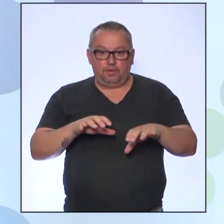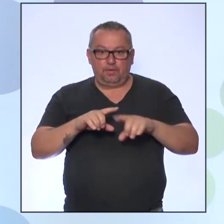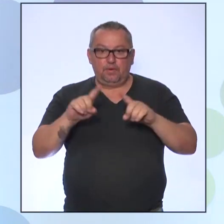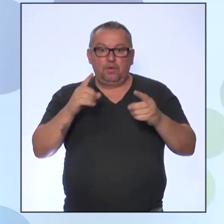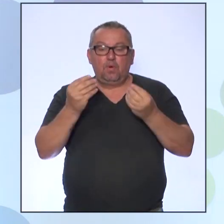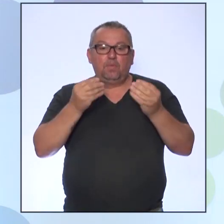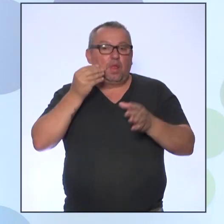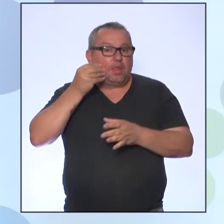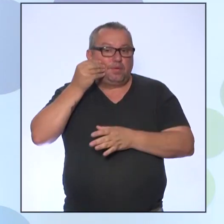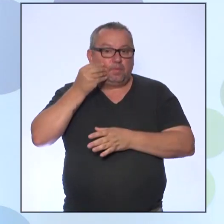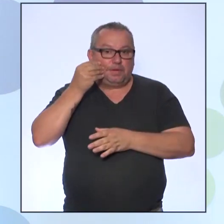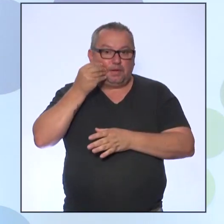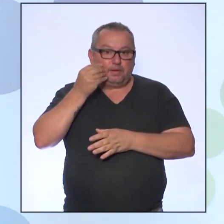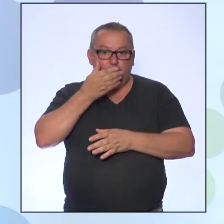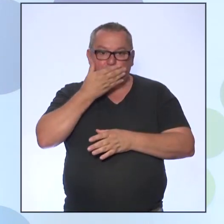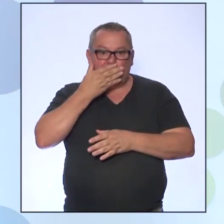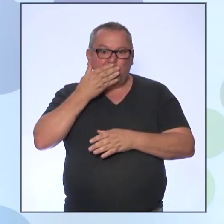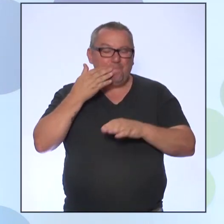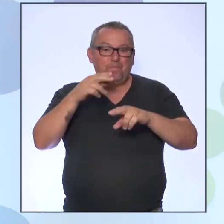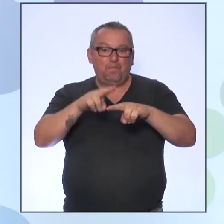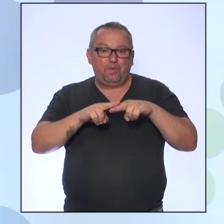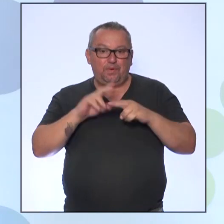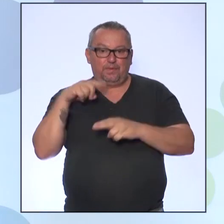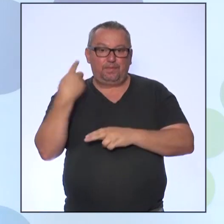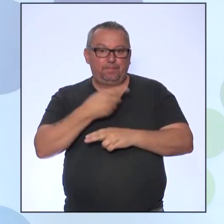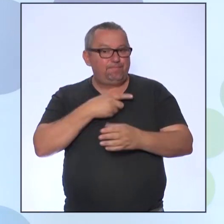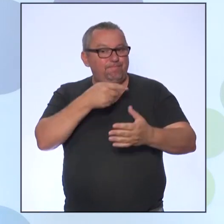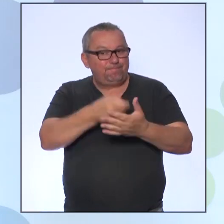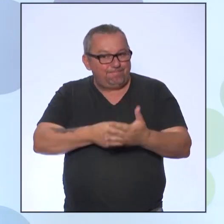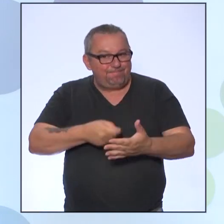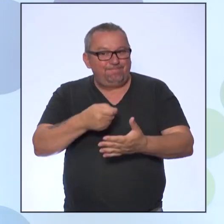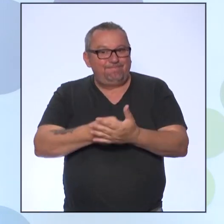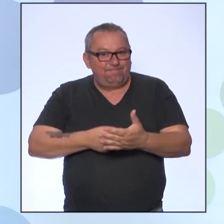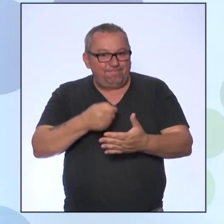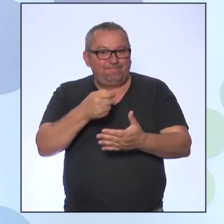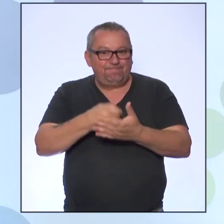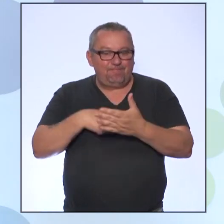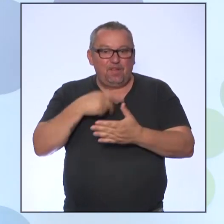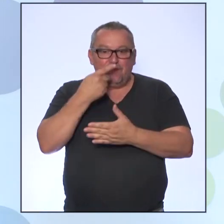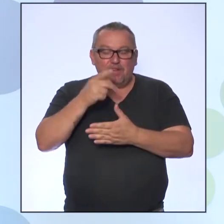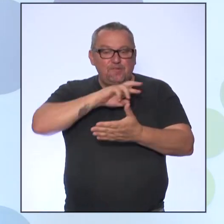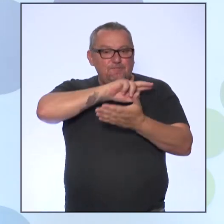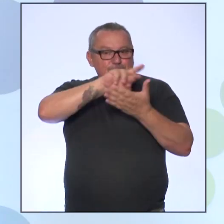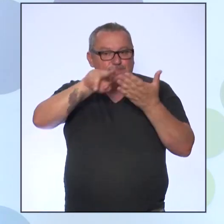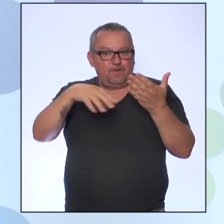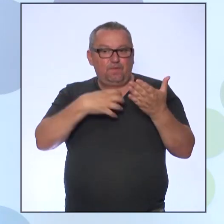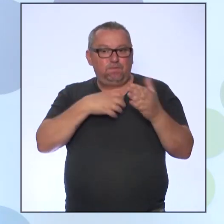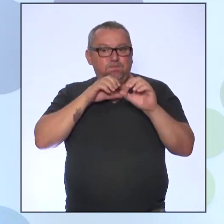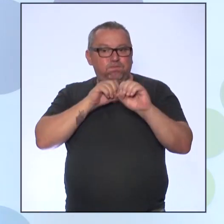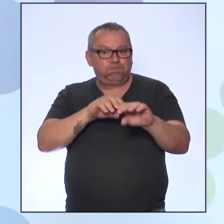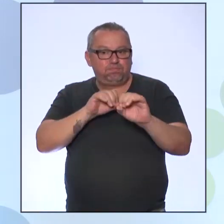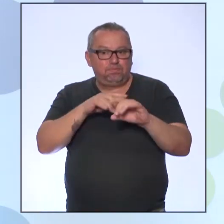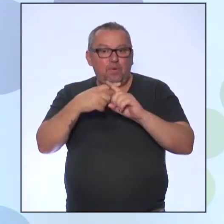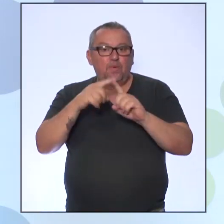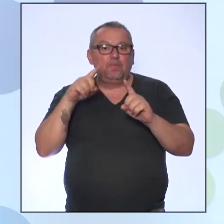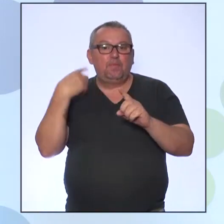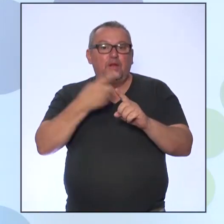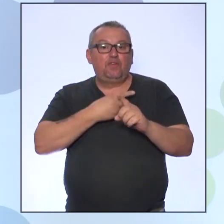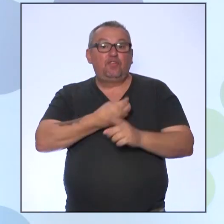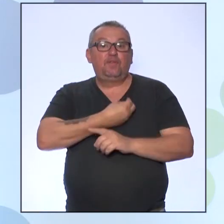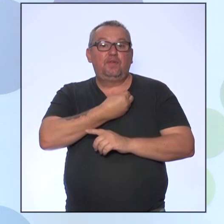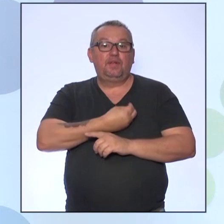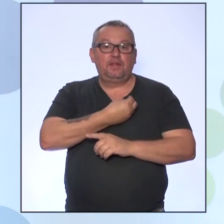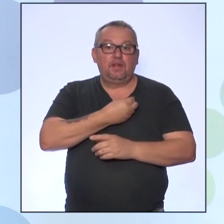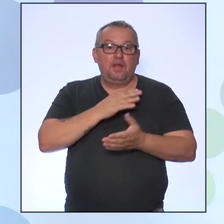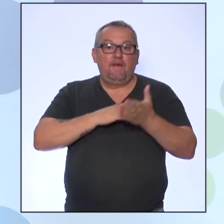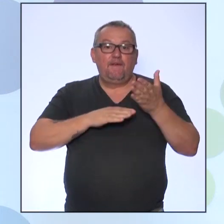da experiência, tá? Então, por isso que a gente insiste aqui em trazer vários educativos para a gente o quê? Para a gente vivenciando